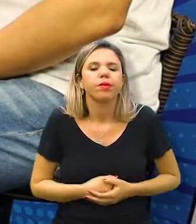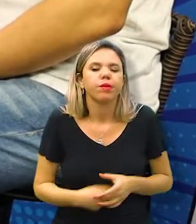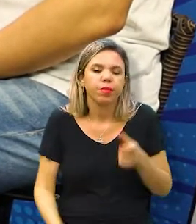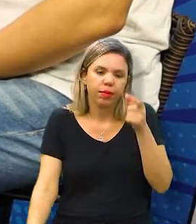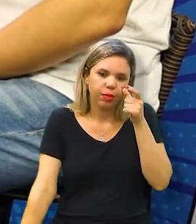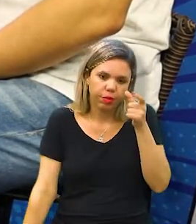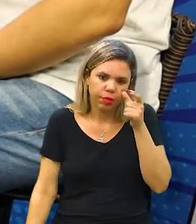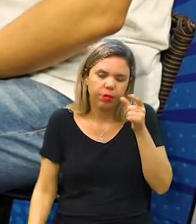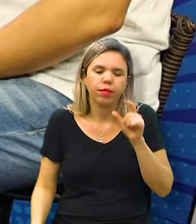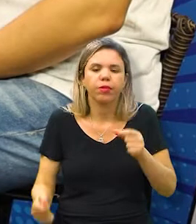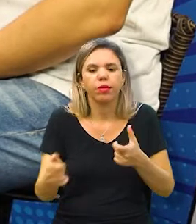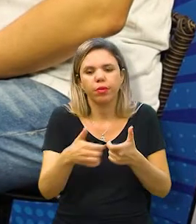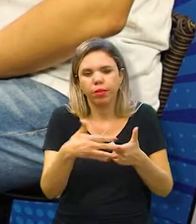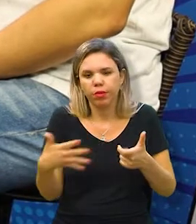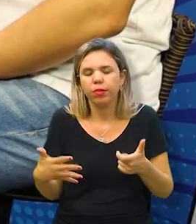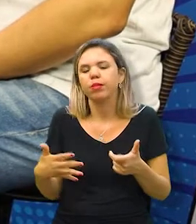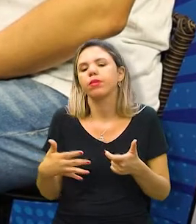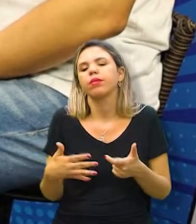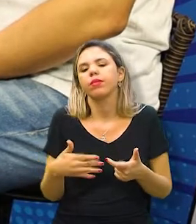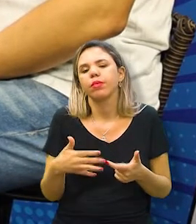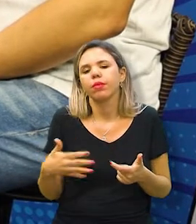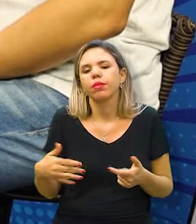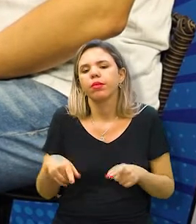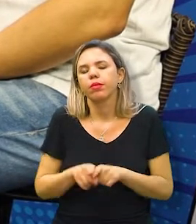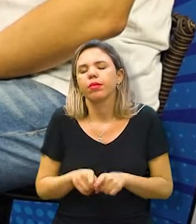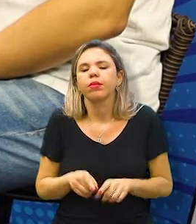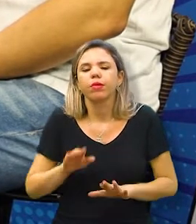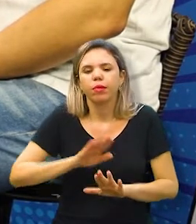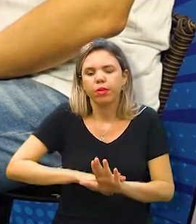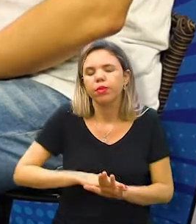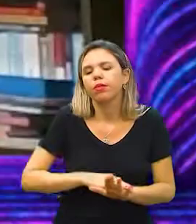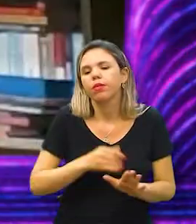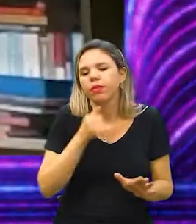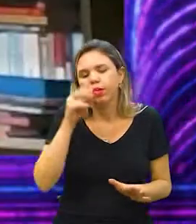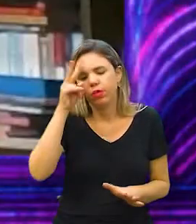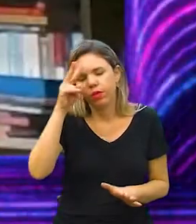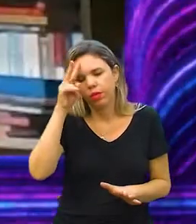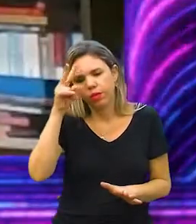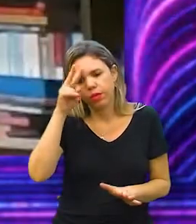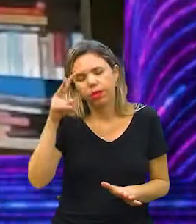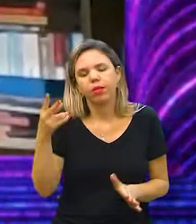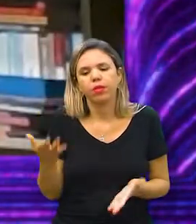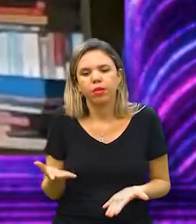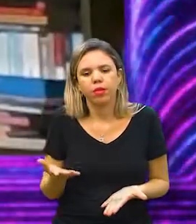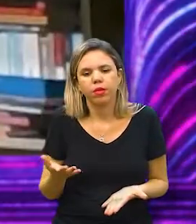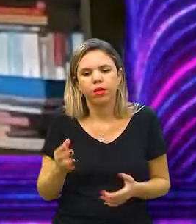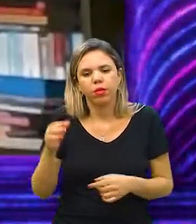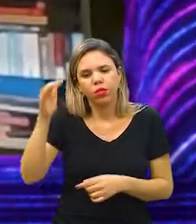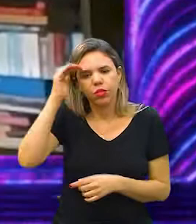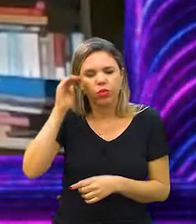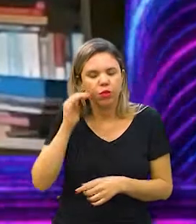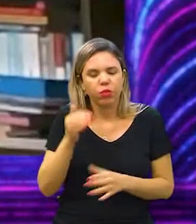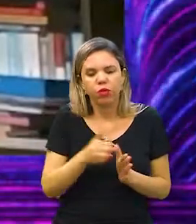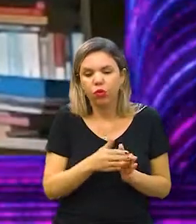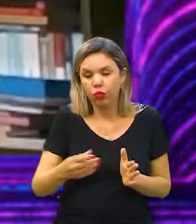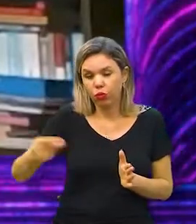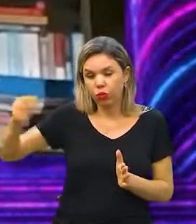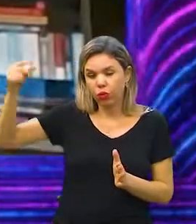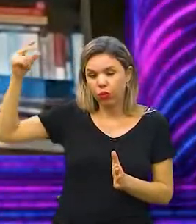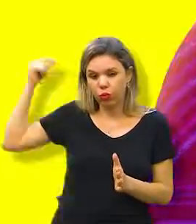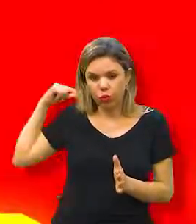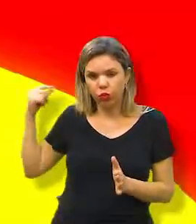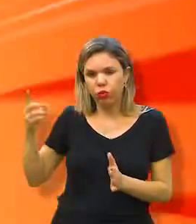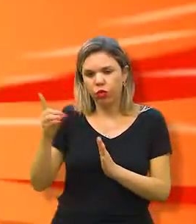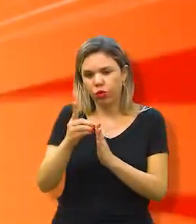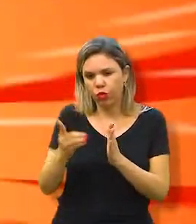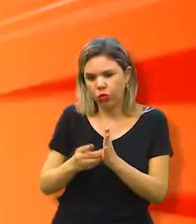Vi mitologia, como eu acho que eu já comentei, mas a história da Coreia, daquele período que eu queria, que era